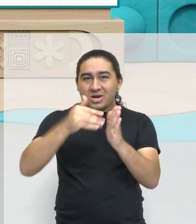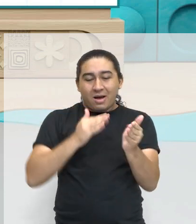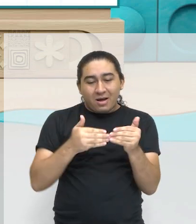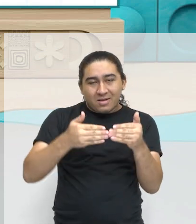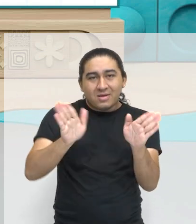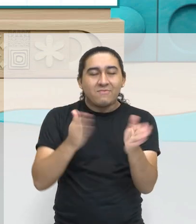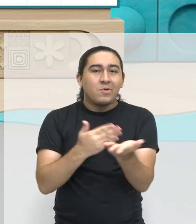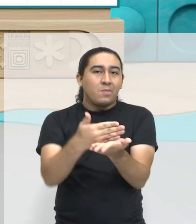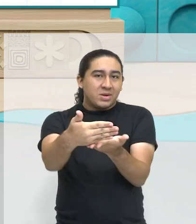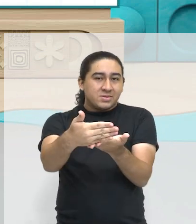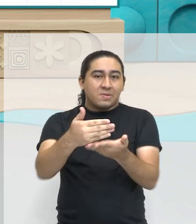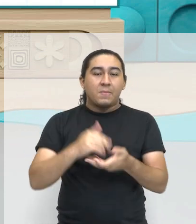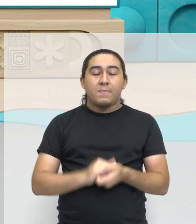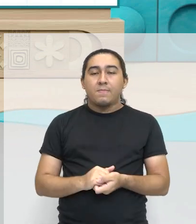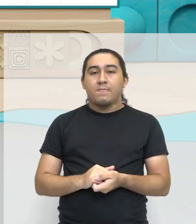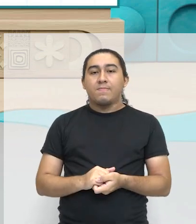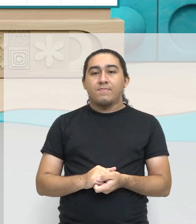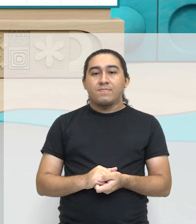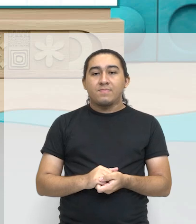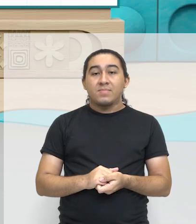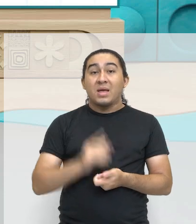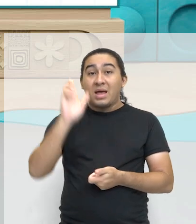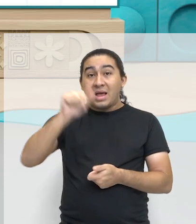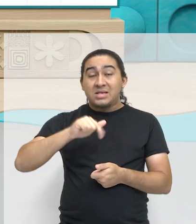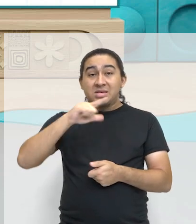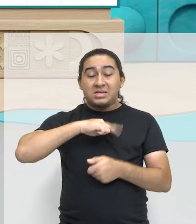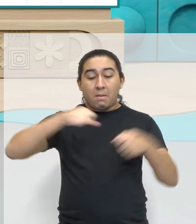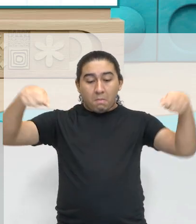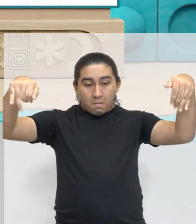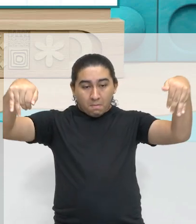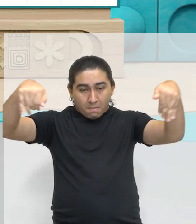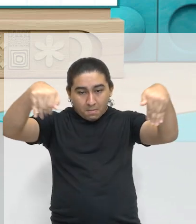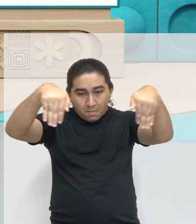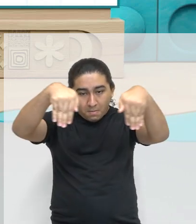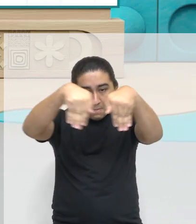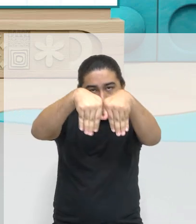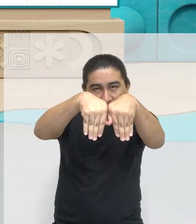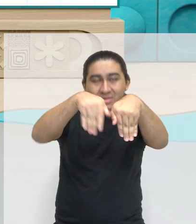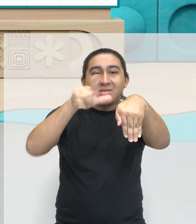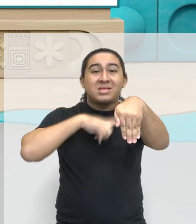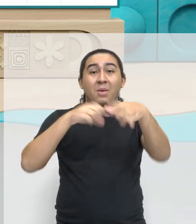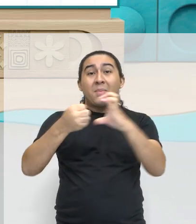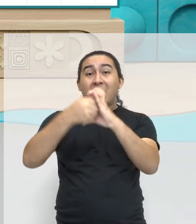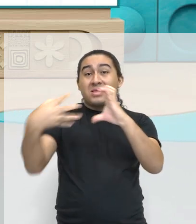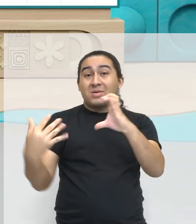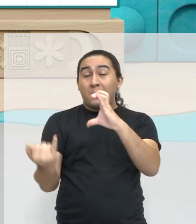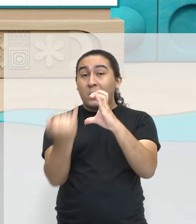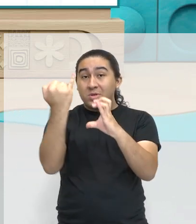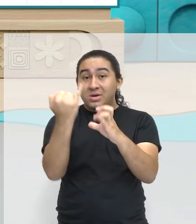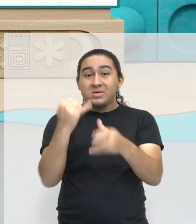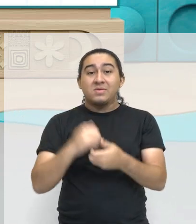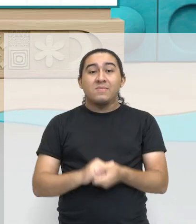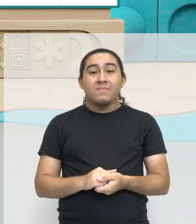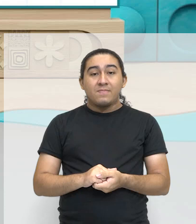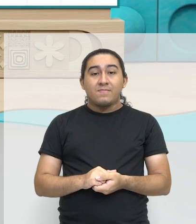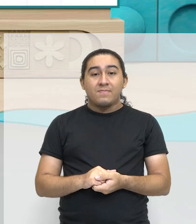tempo, toca o primeiro sino, dá o tempo, toca o segundo sino. Depois, o terceiro sino é que o espetáculo vai começar. E esse pano de